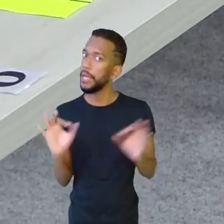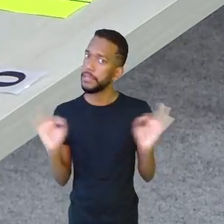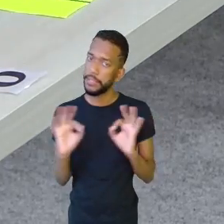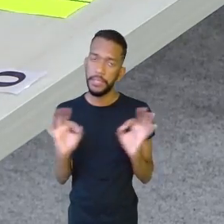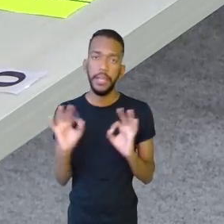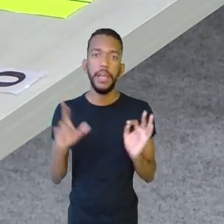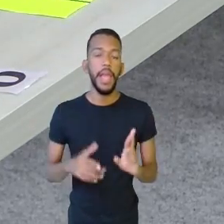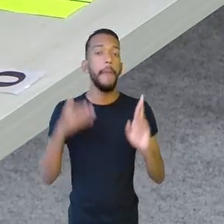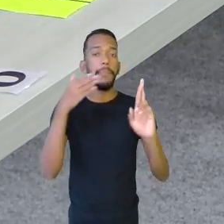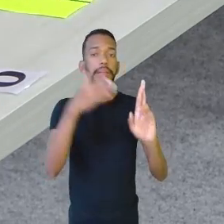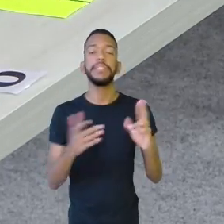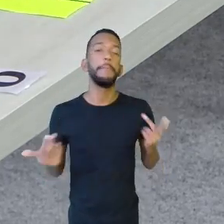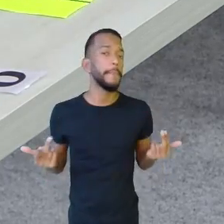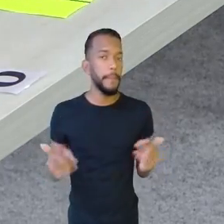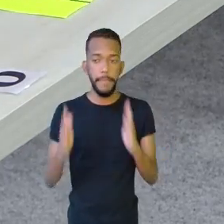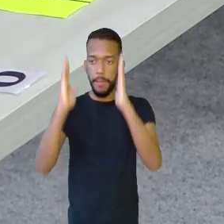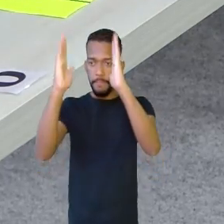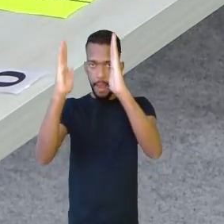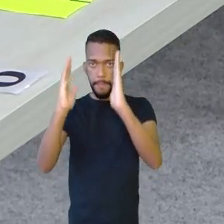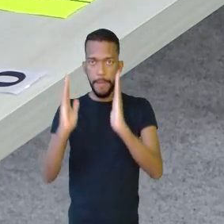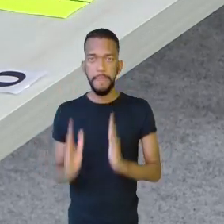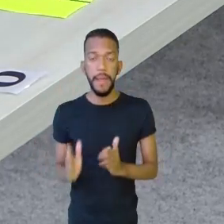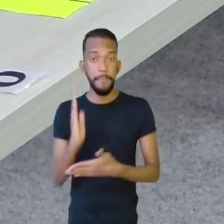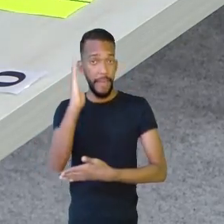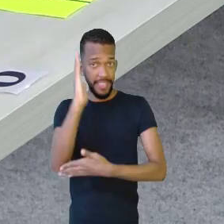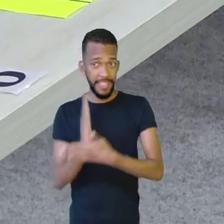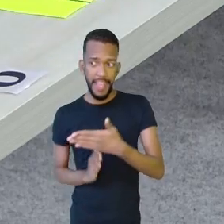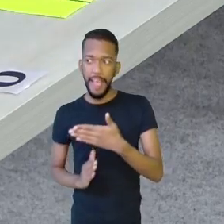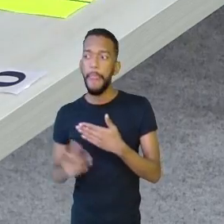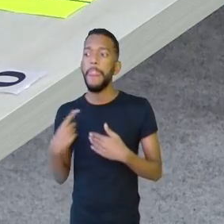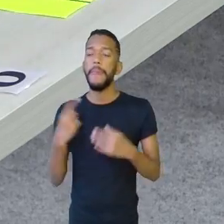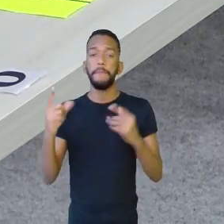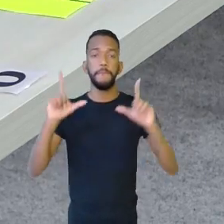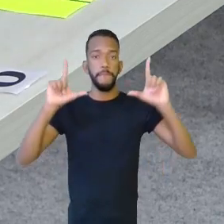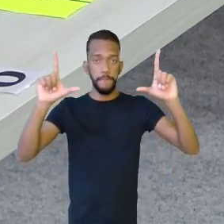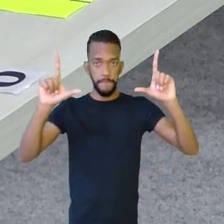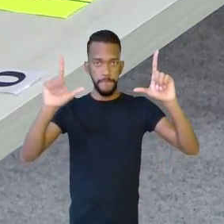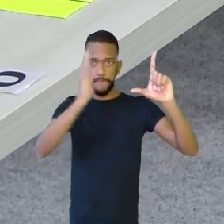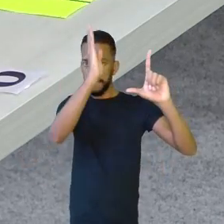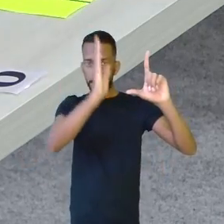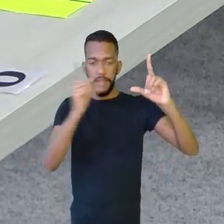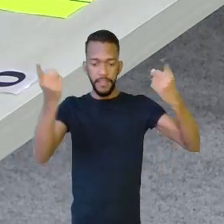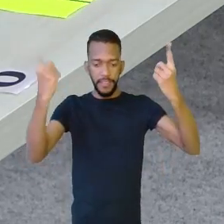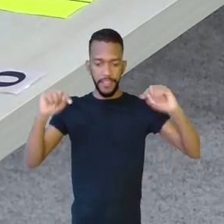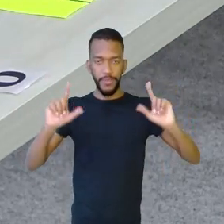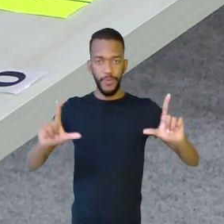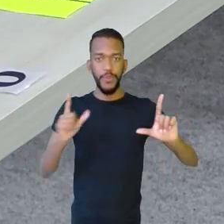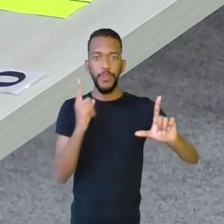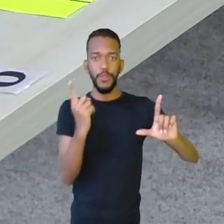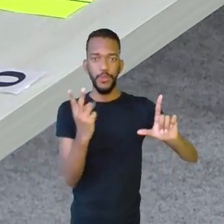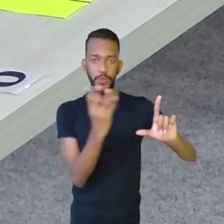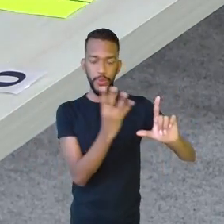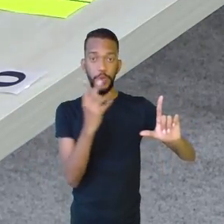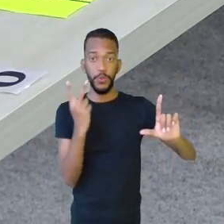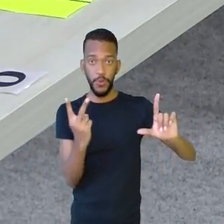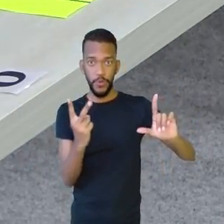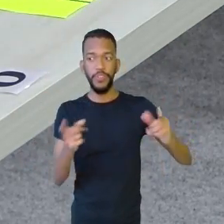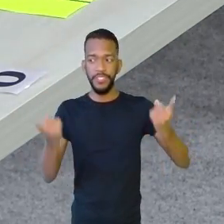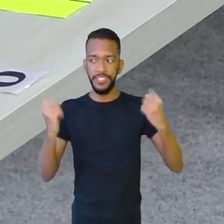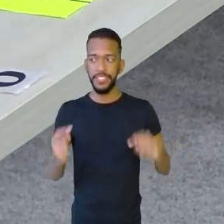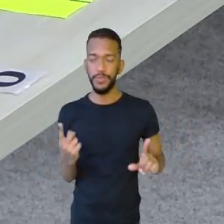está representando a metade, tanto em 1/2, como em 2/4, como em